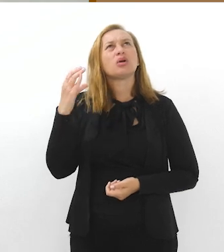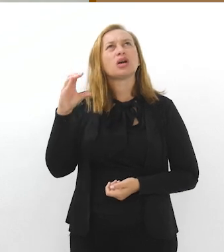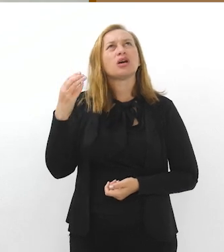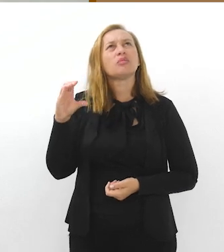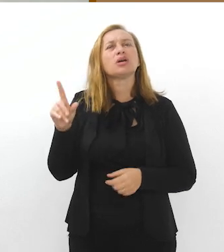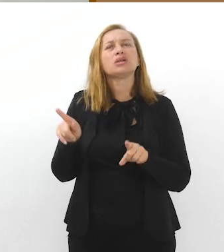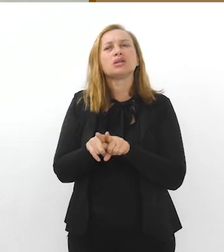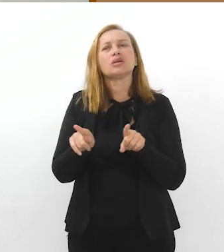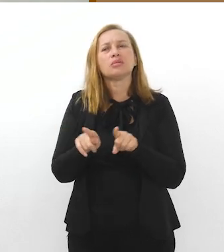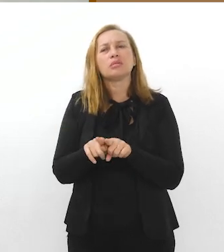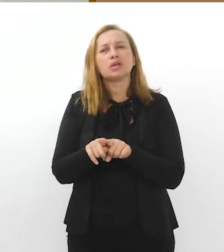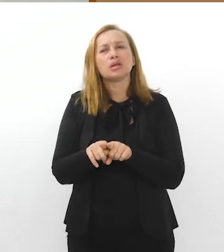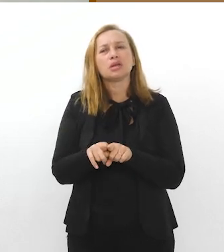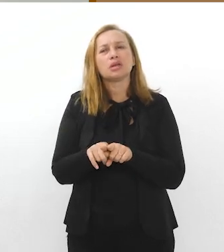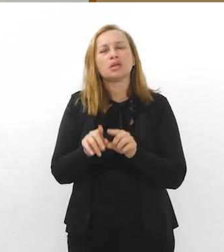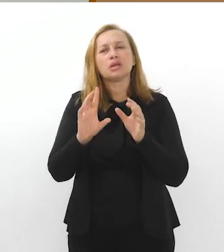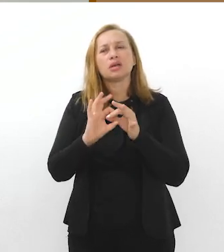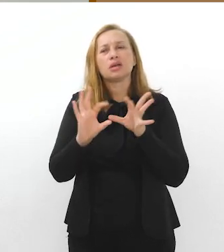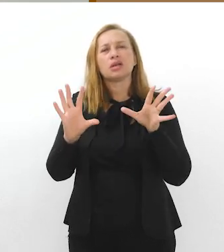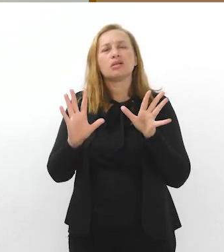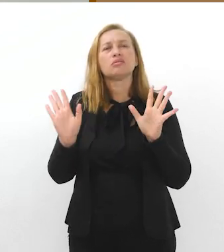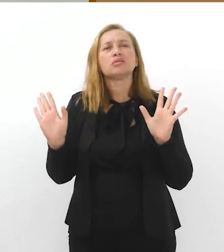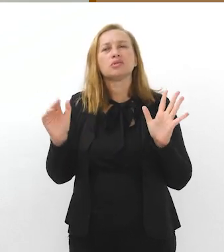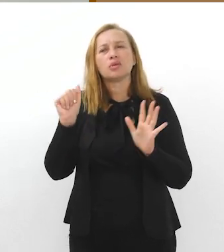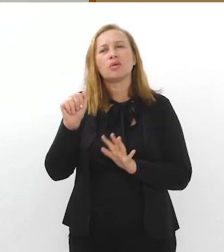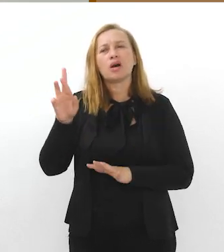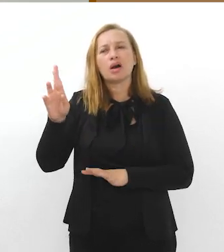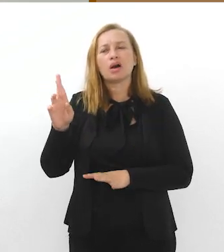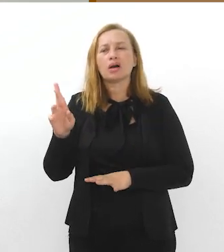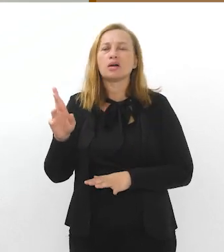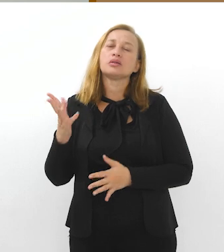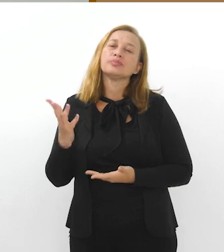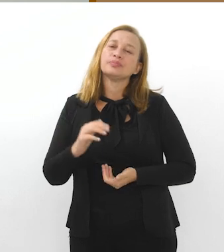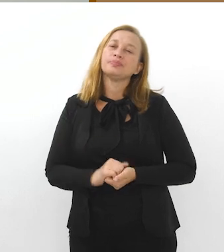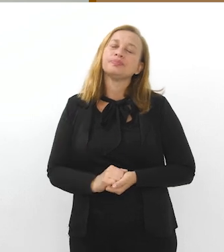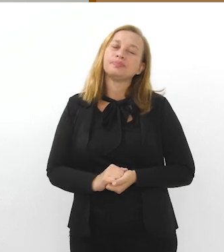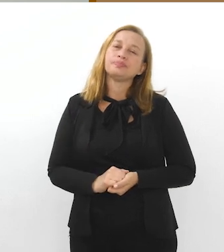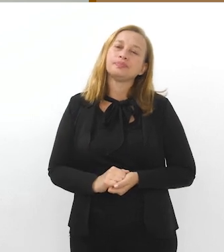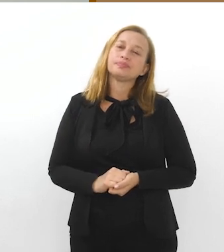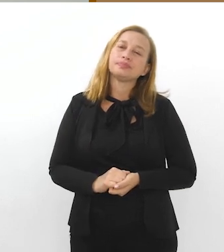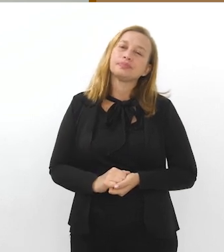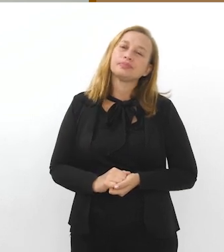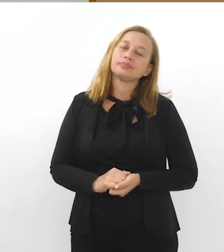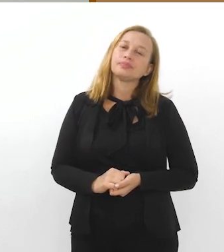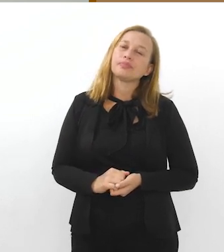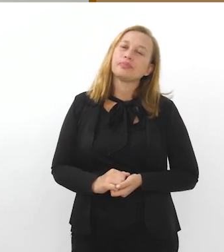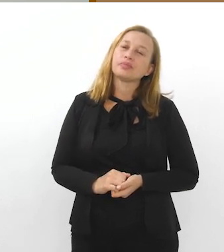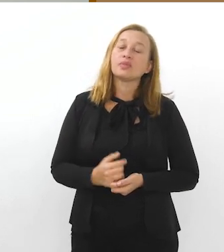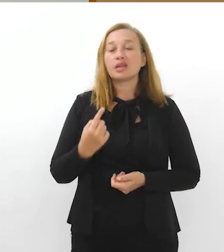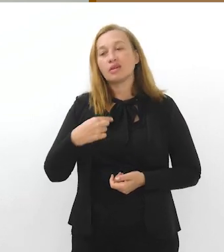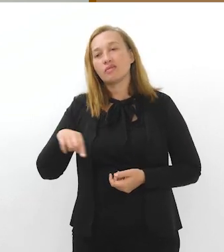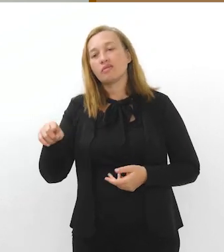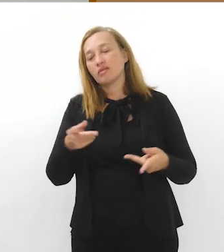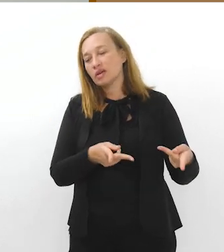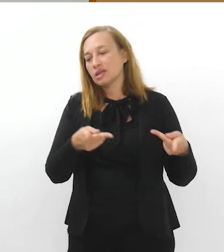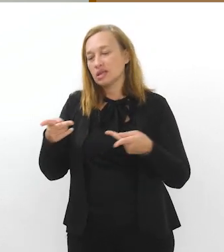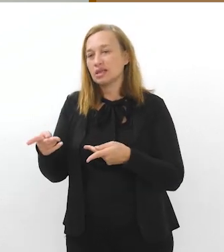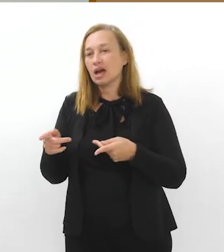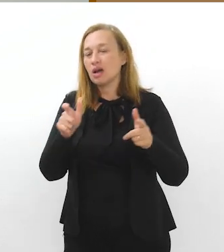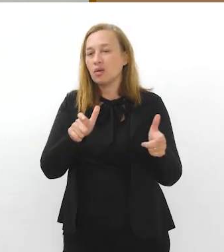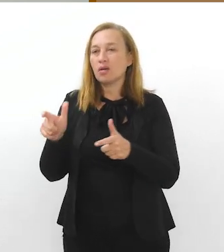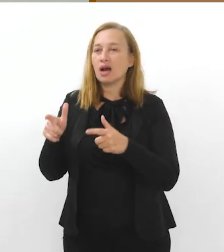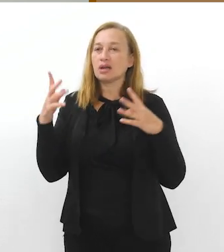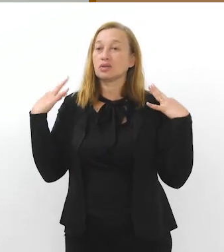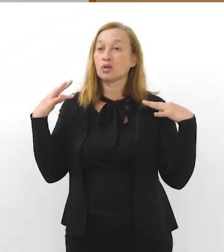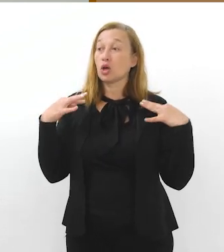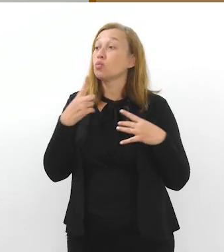11 agora, né? Não sei se é Copacabana, e pintar também ao ar livre, né? Eles falam plein